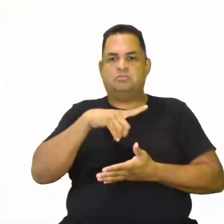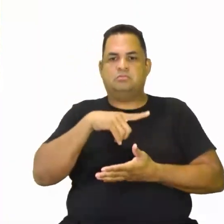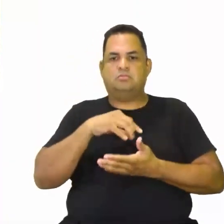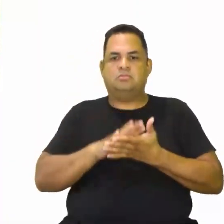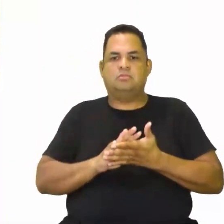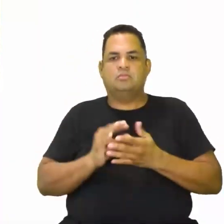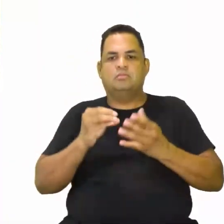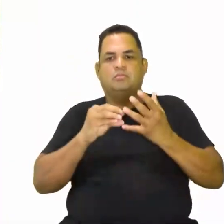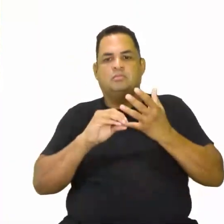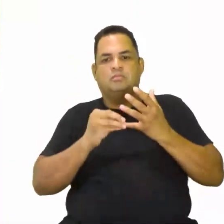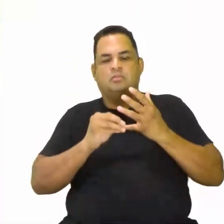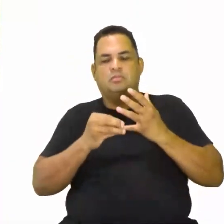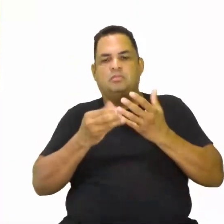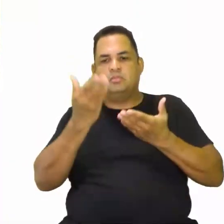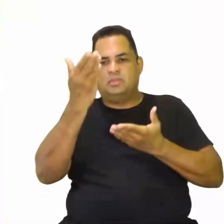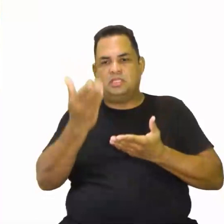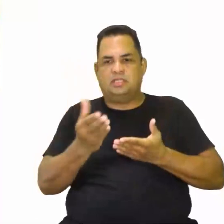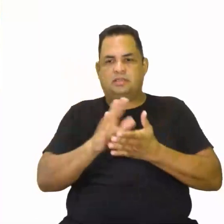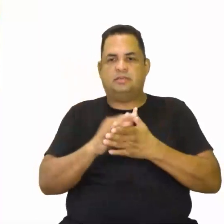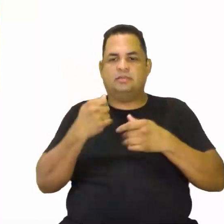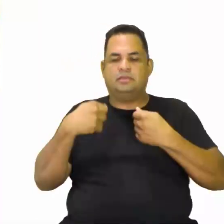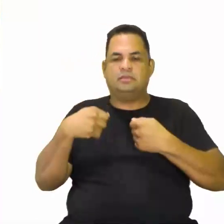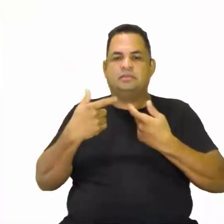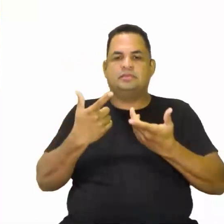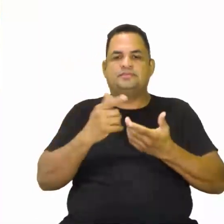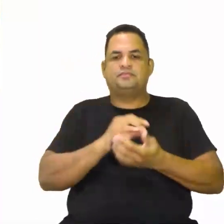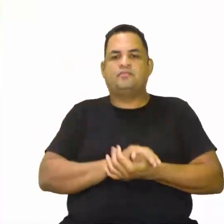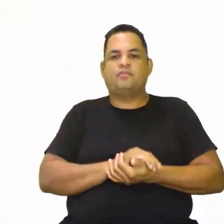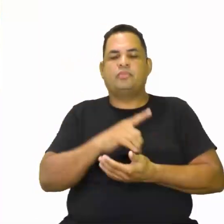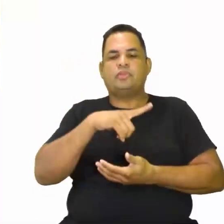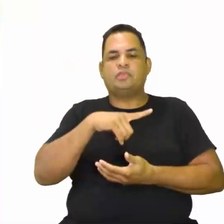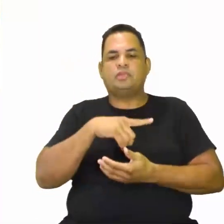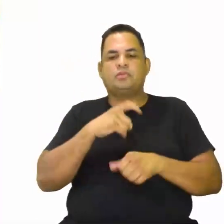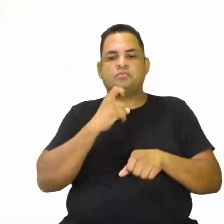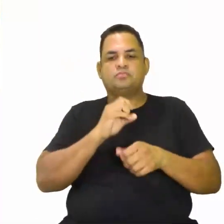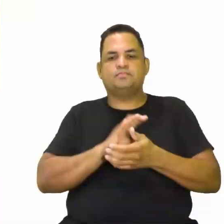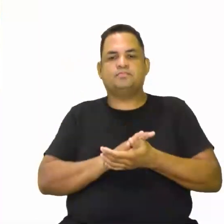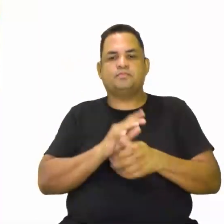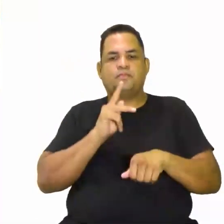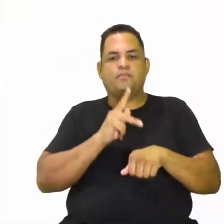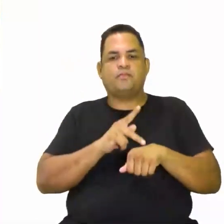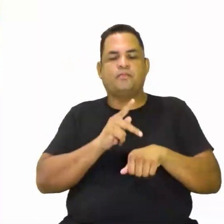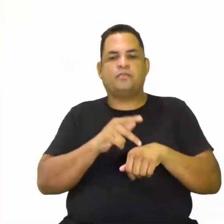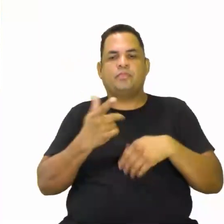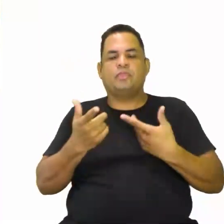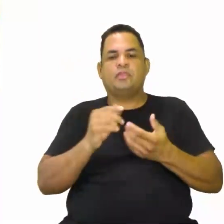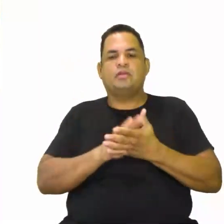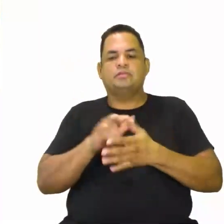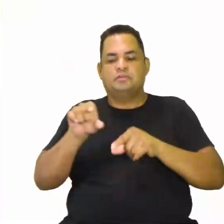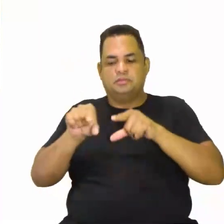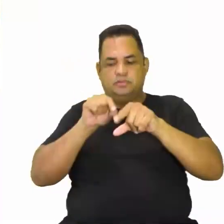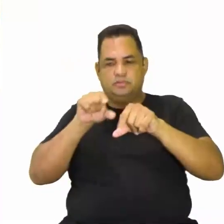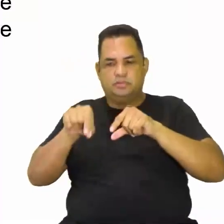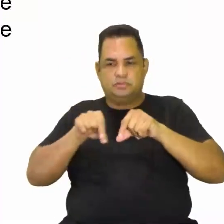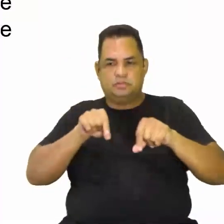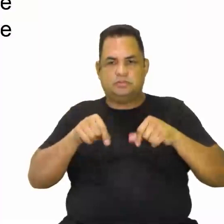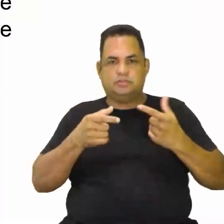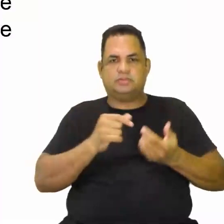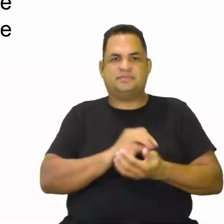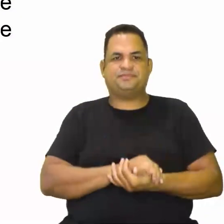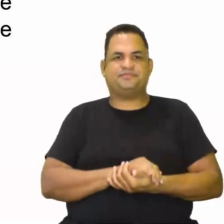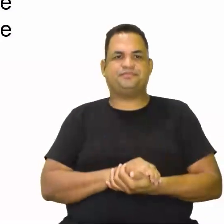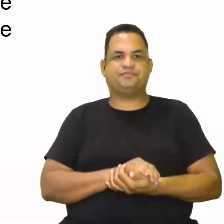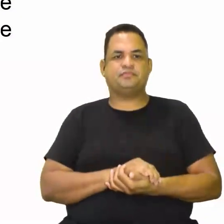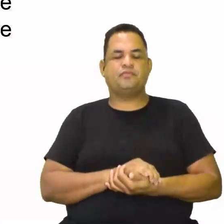tem pedra no feijão, e você precisa fazer o quê? Vou fazer uma catação. Tranquilo?